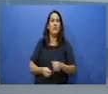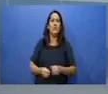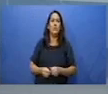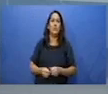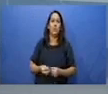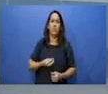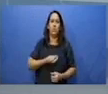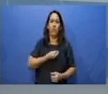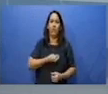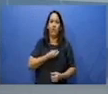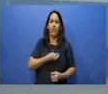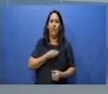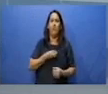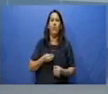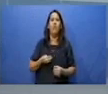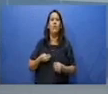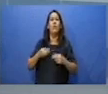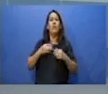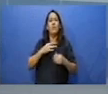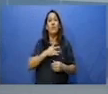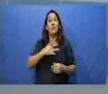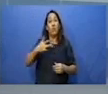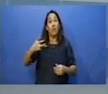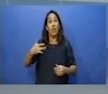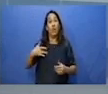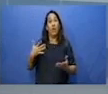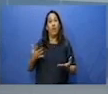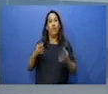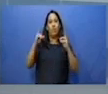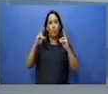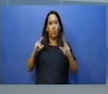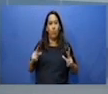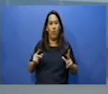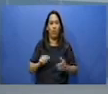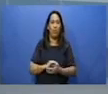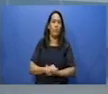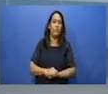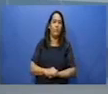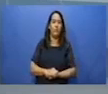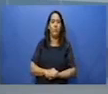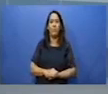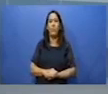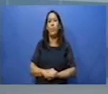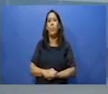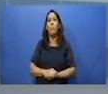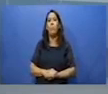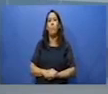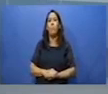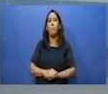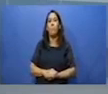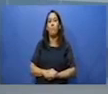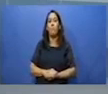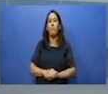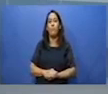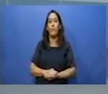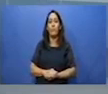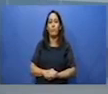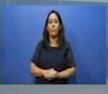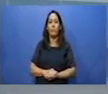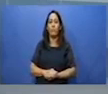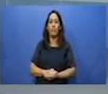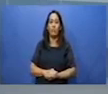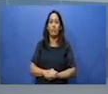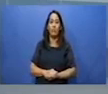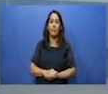parágrafo, letra maiúscula, fato. Qual fato? A nuvem de